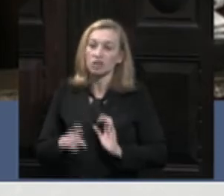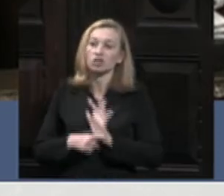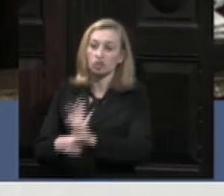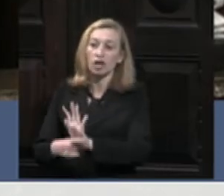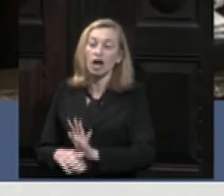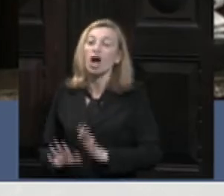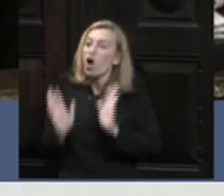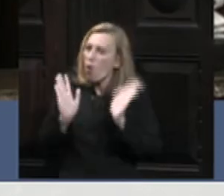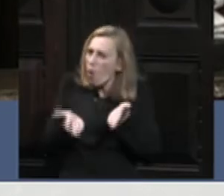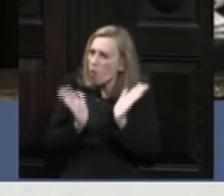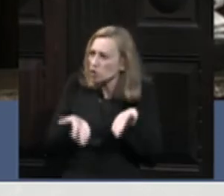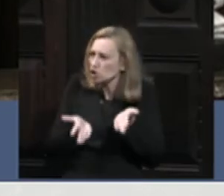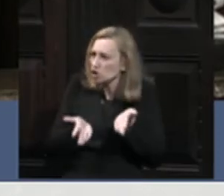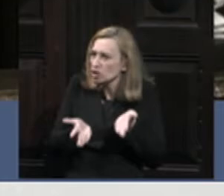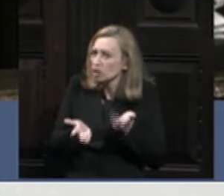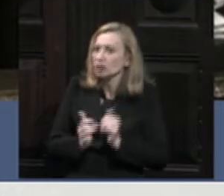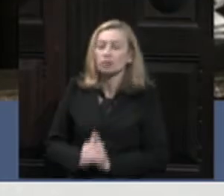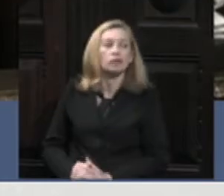Hoje,